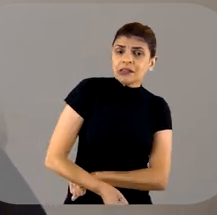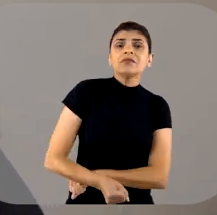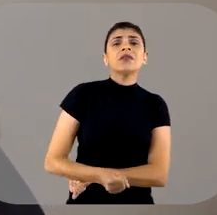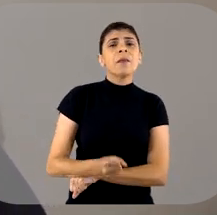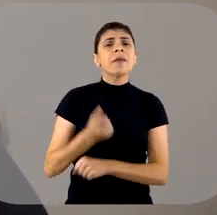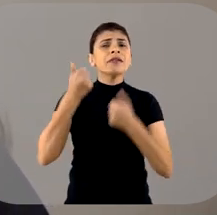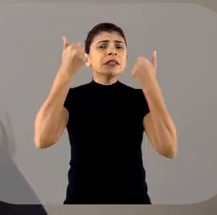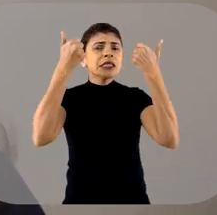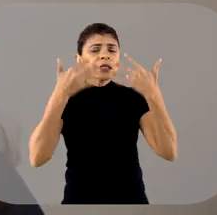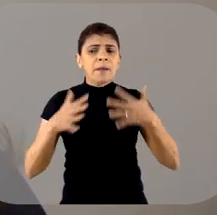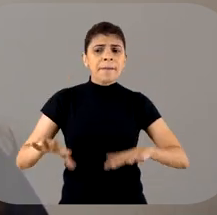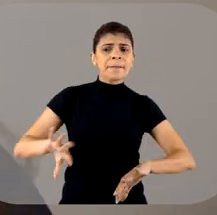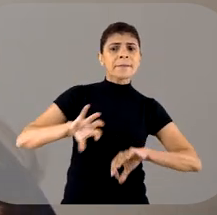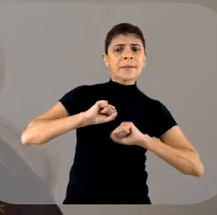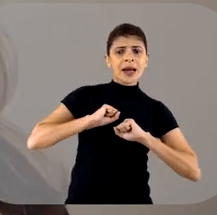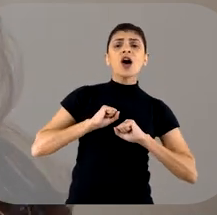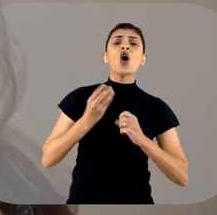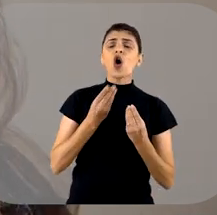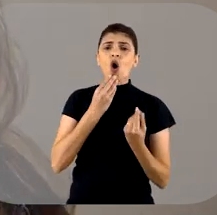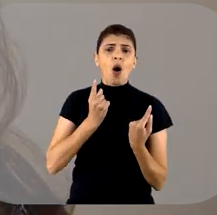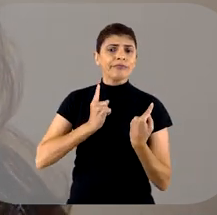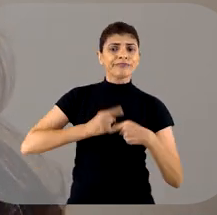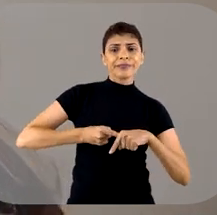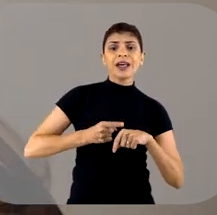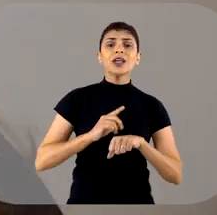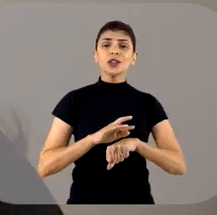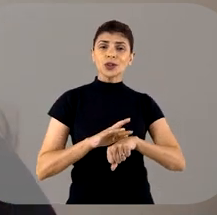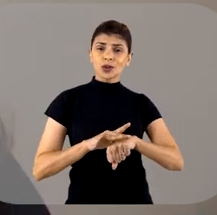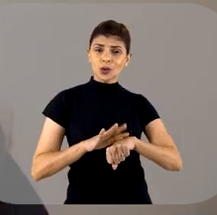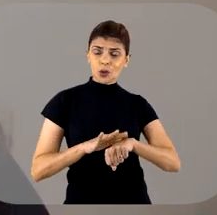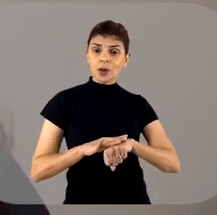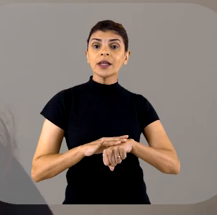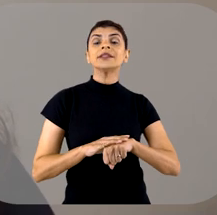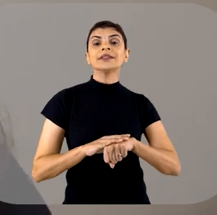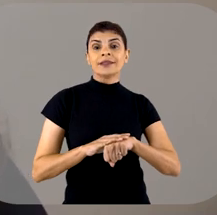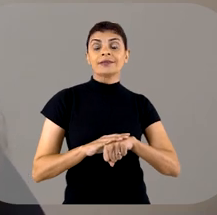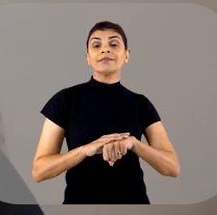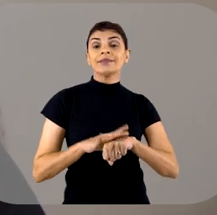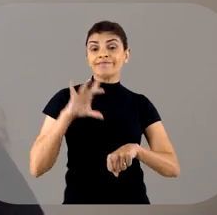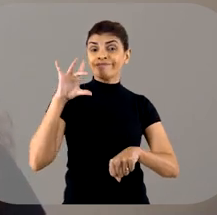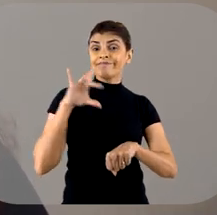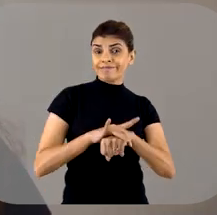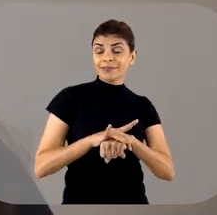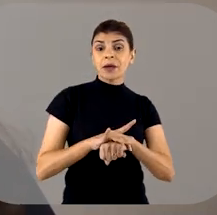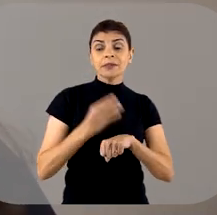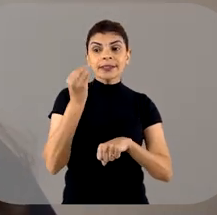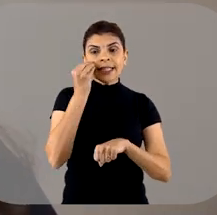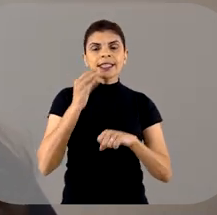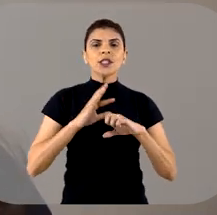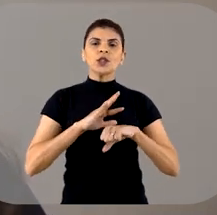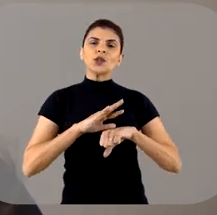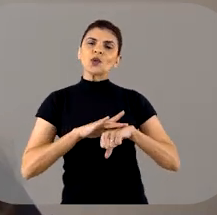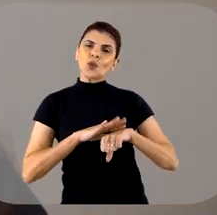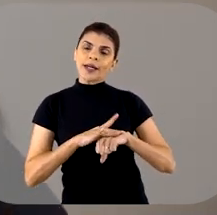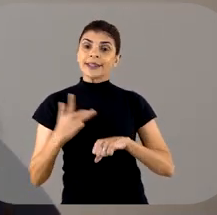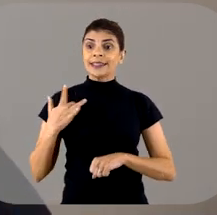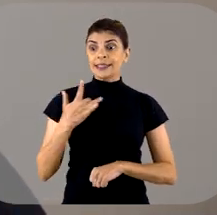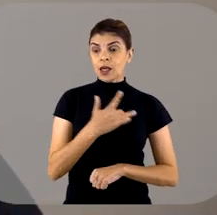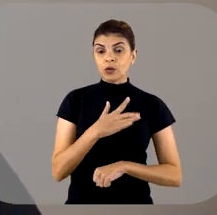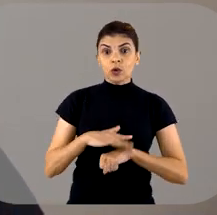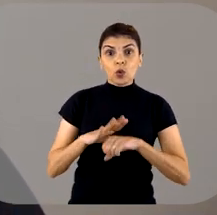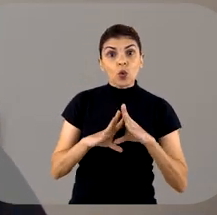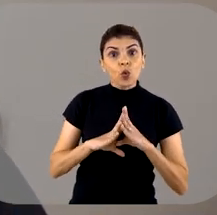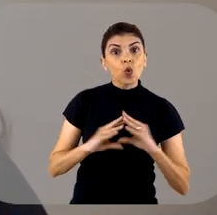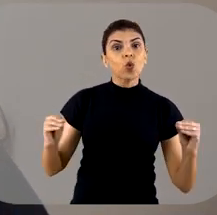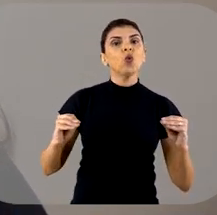essas enfermidades, eles recorriam a práticas de cura construídas a partir de suas concepções de doença e saúde,